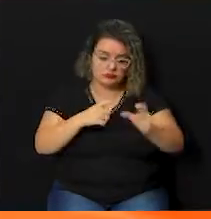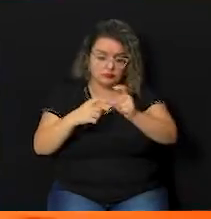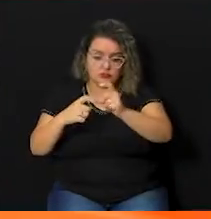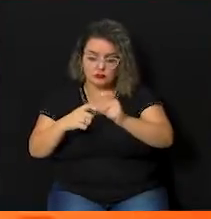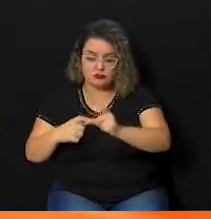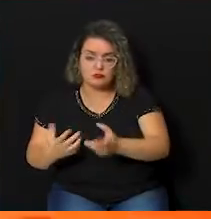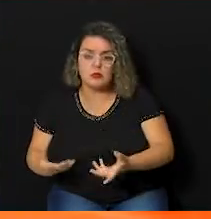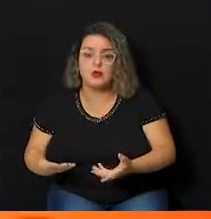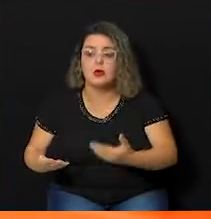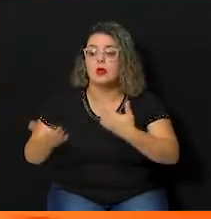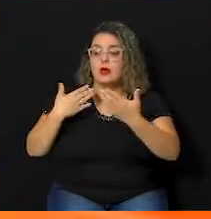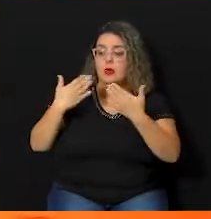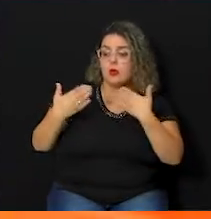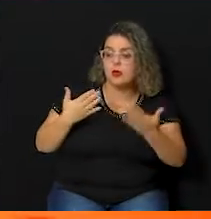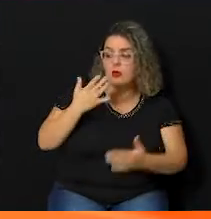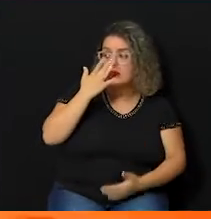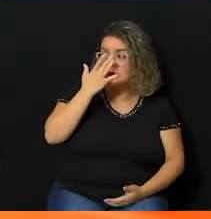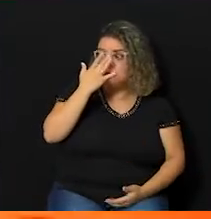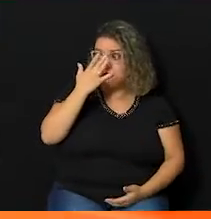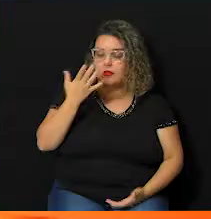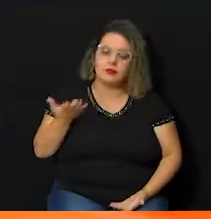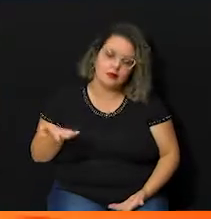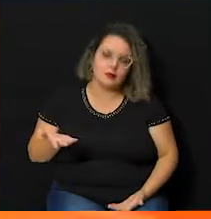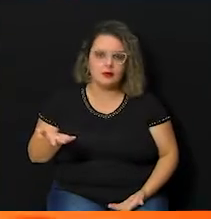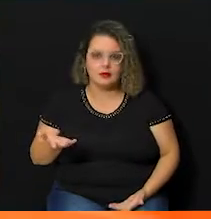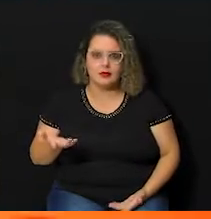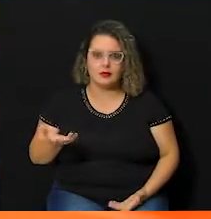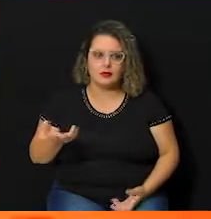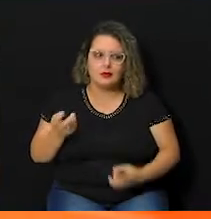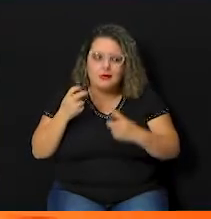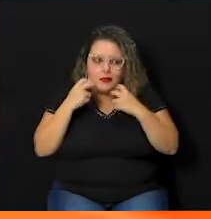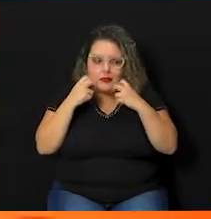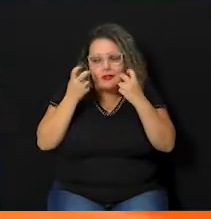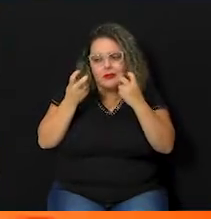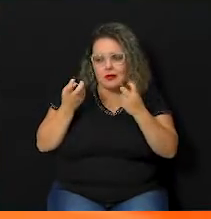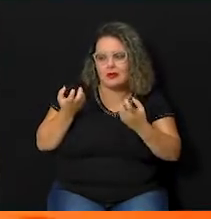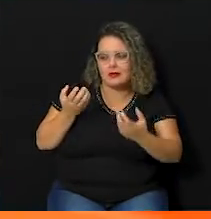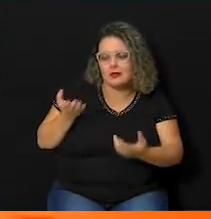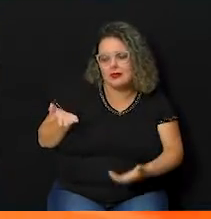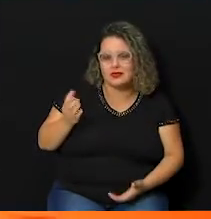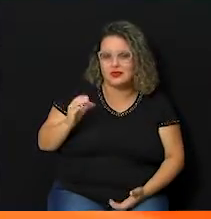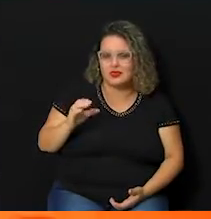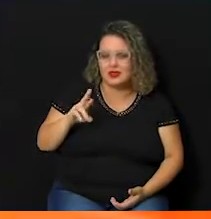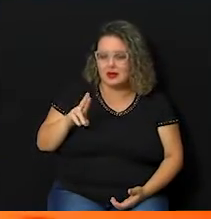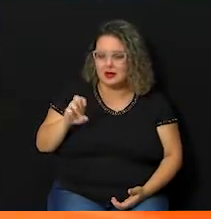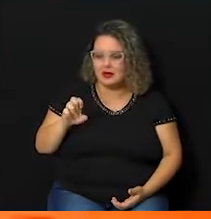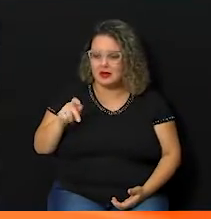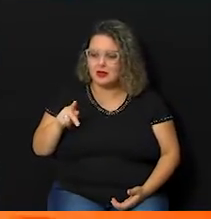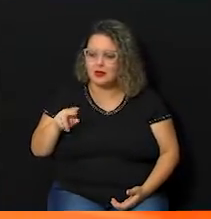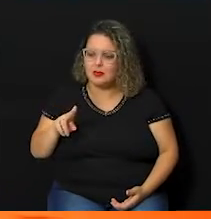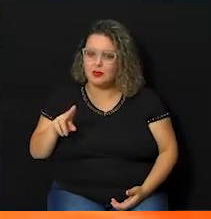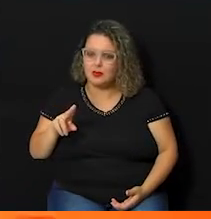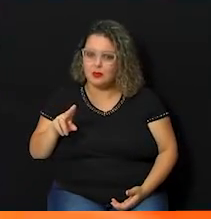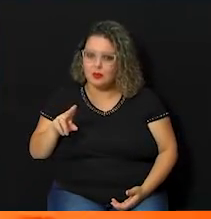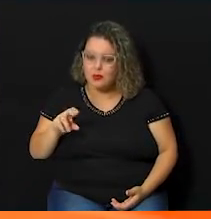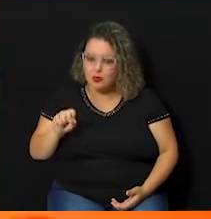ia conversar com o pessoal e tal, eu falava, é meio vergonhoso falar de Crepúsculo no site, sabe? Então, assim, eu fiz